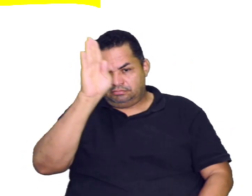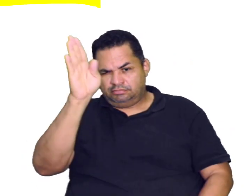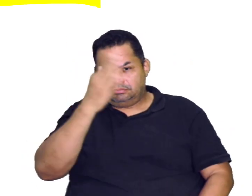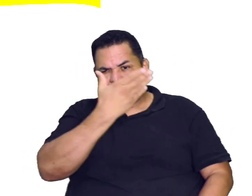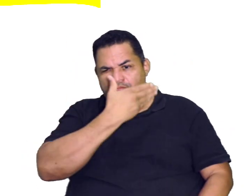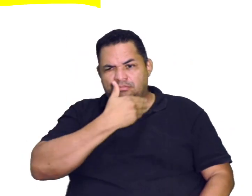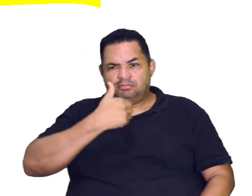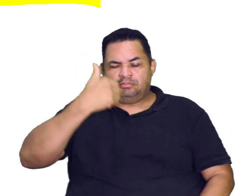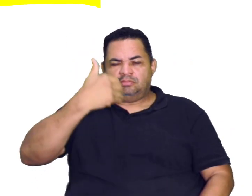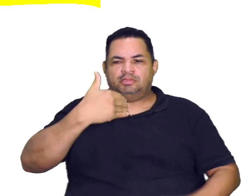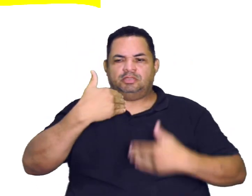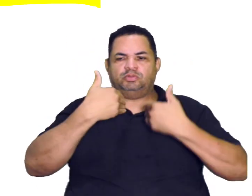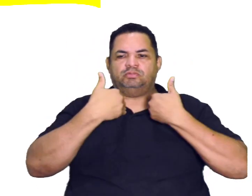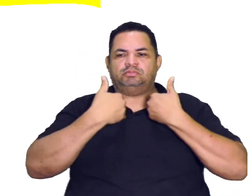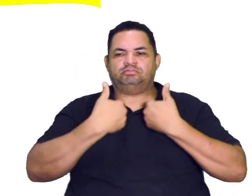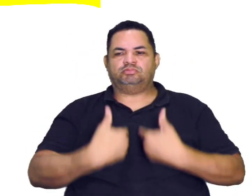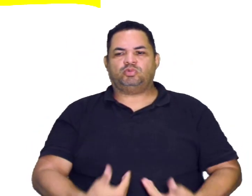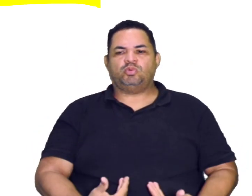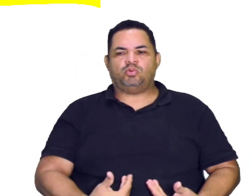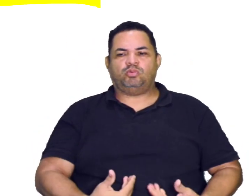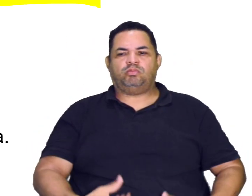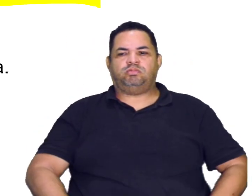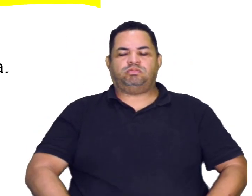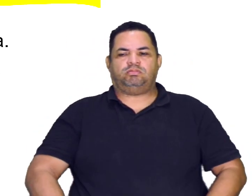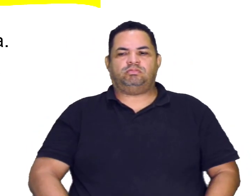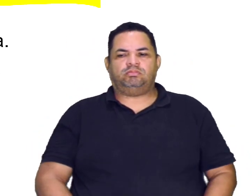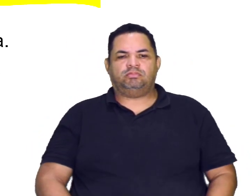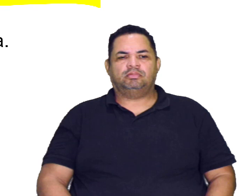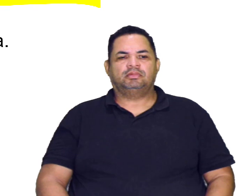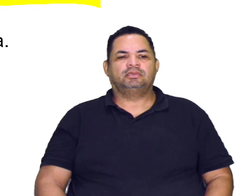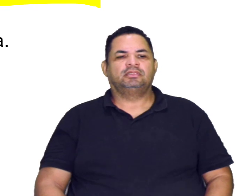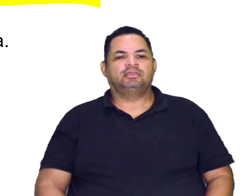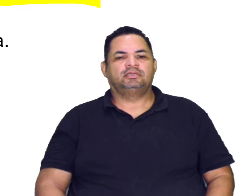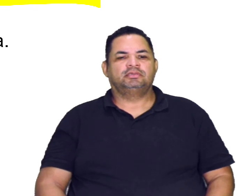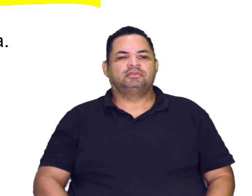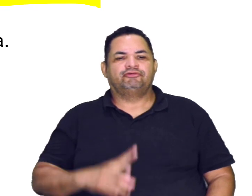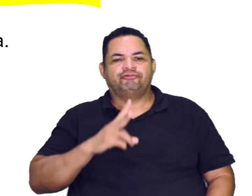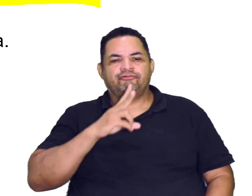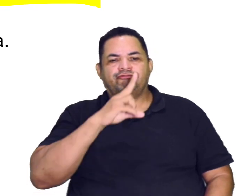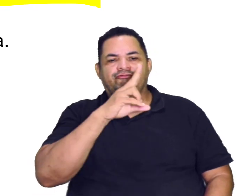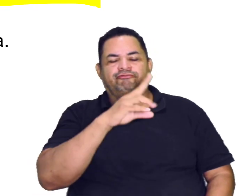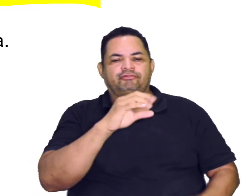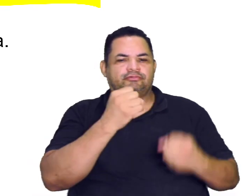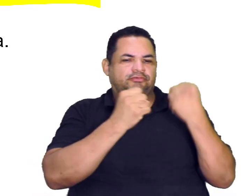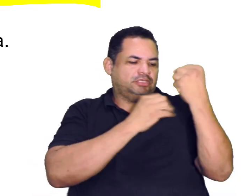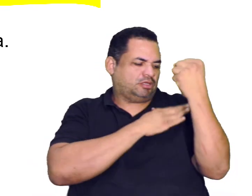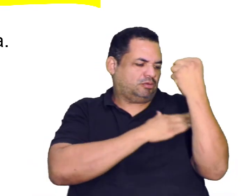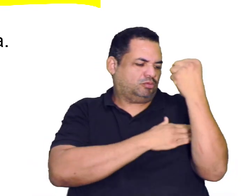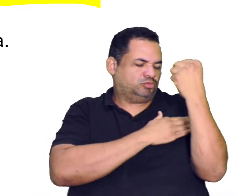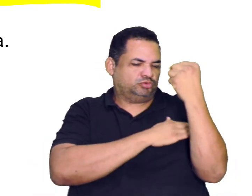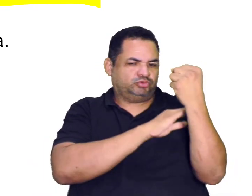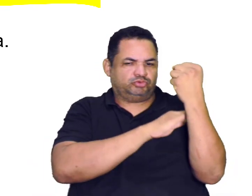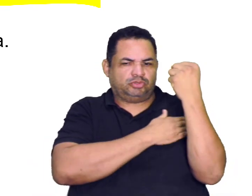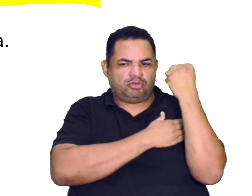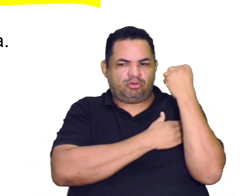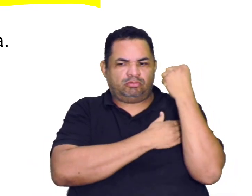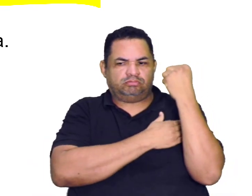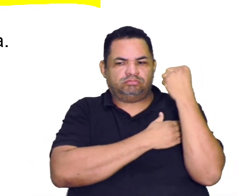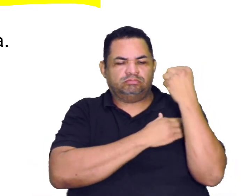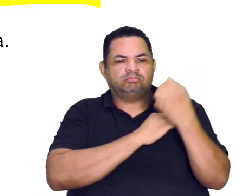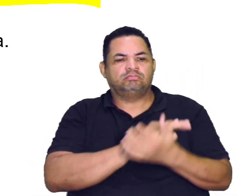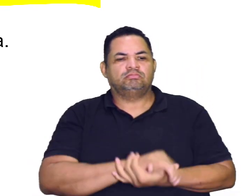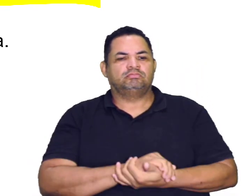principalmente, na melhora da postura corporal. No fortalecimento, como eu já mencionei para